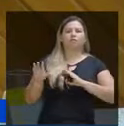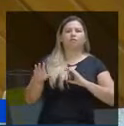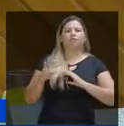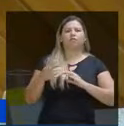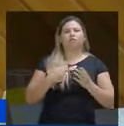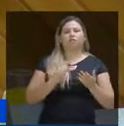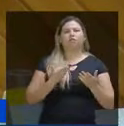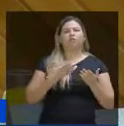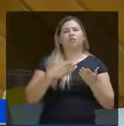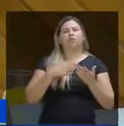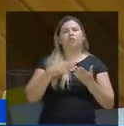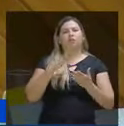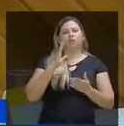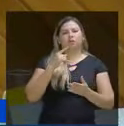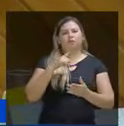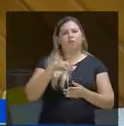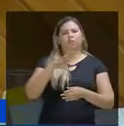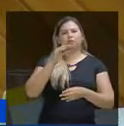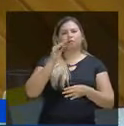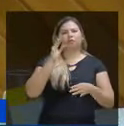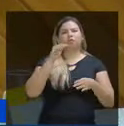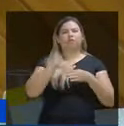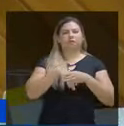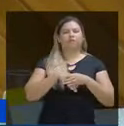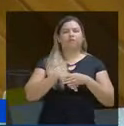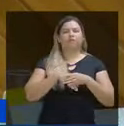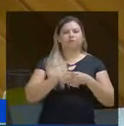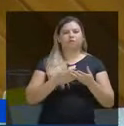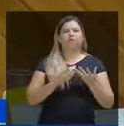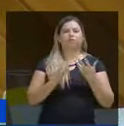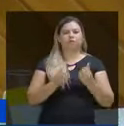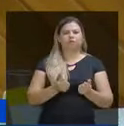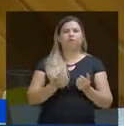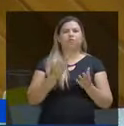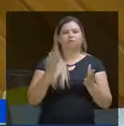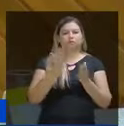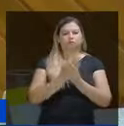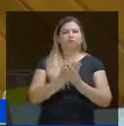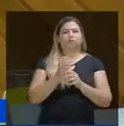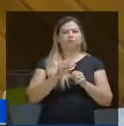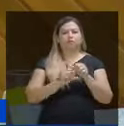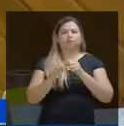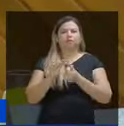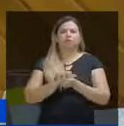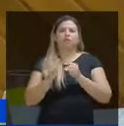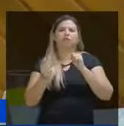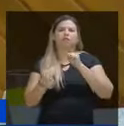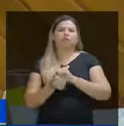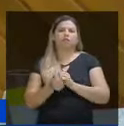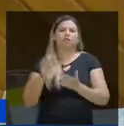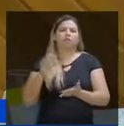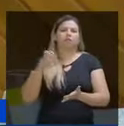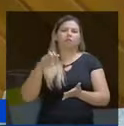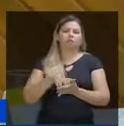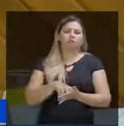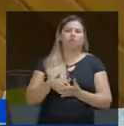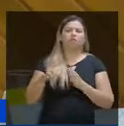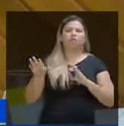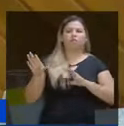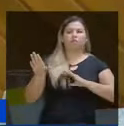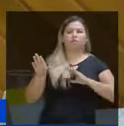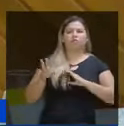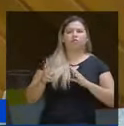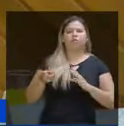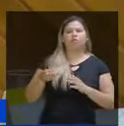exposto, voto pelo provimento do recurso eleitoral para reformar a sentença e deferimento do registro de candidatura de Palmira